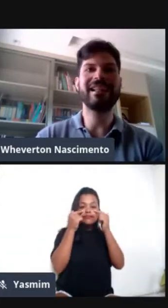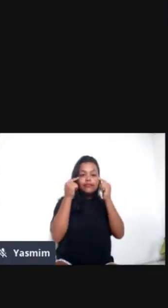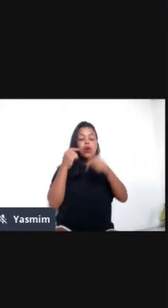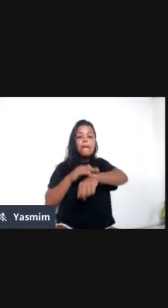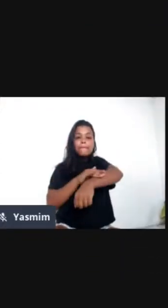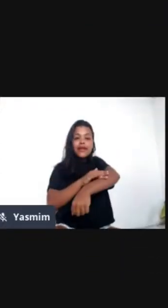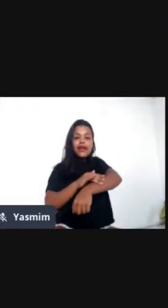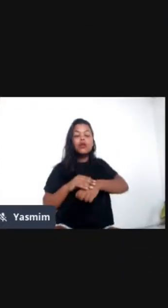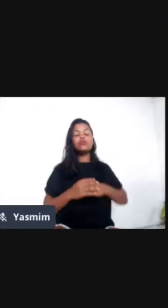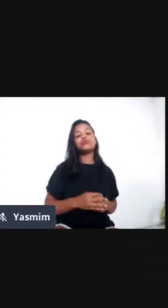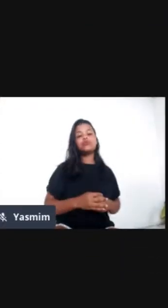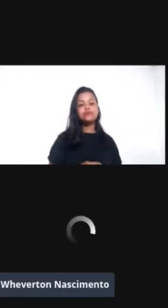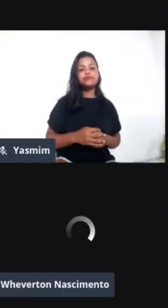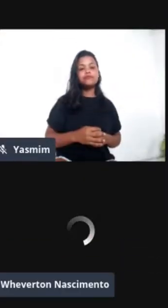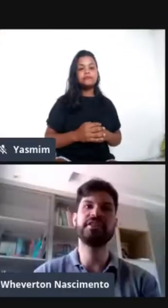pH da